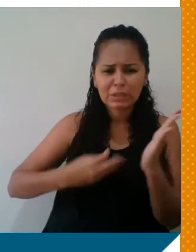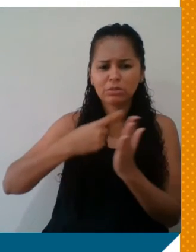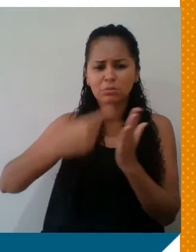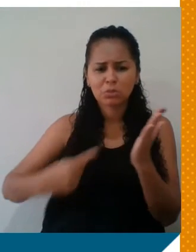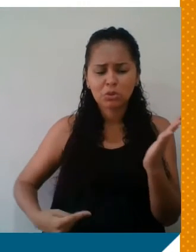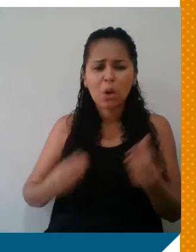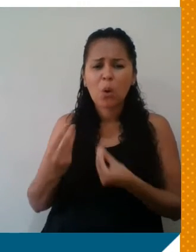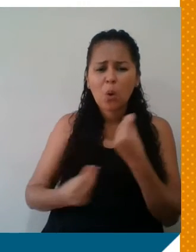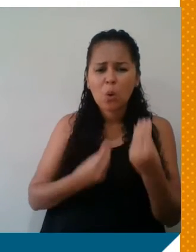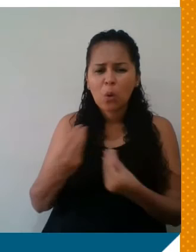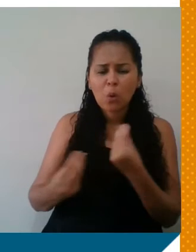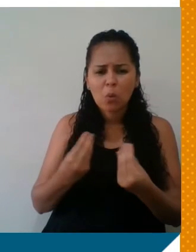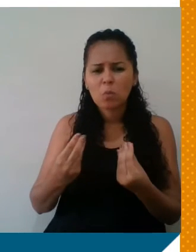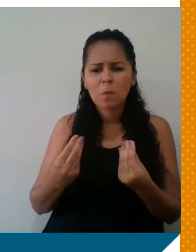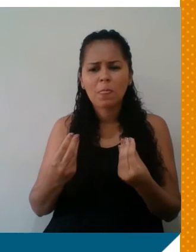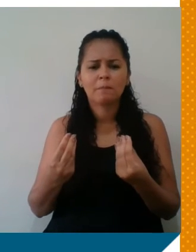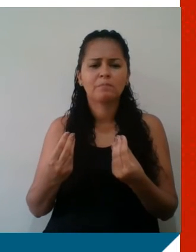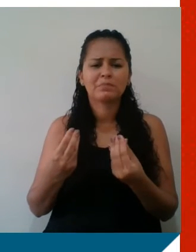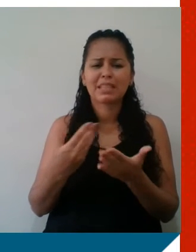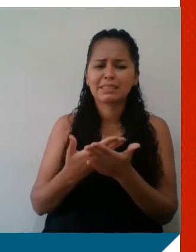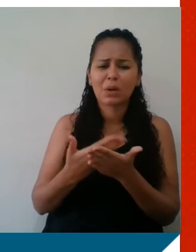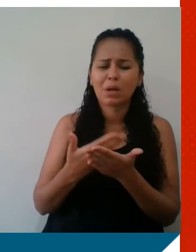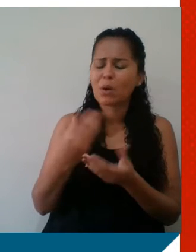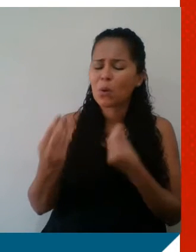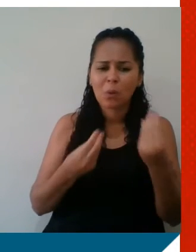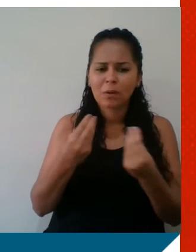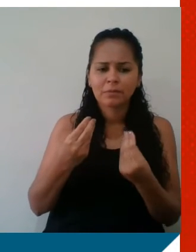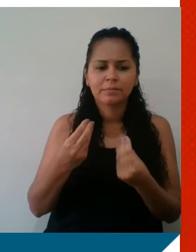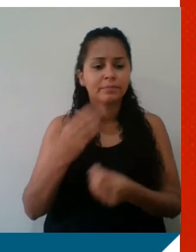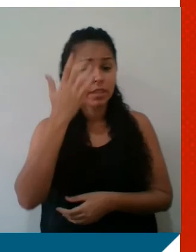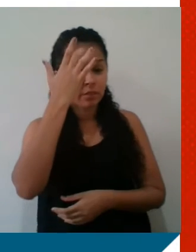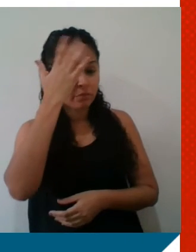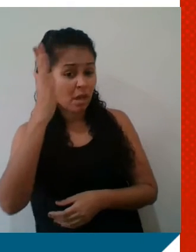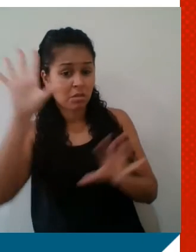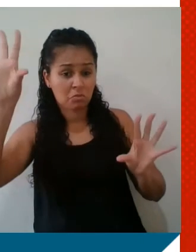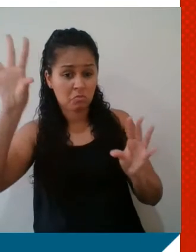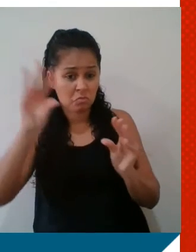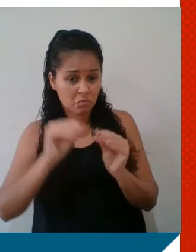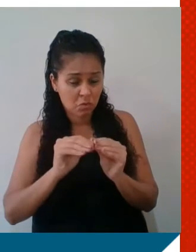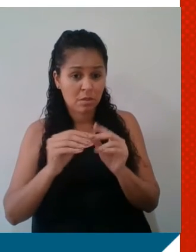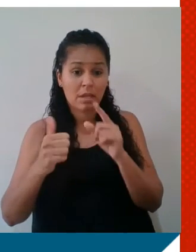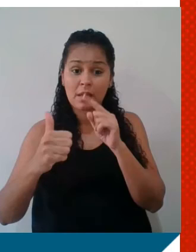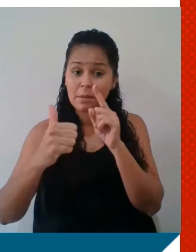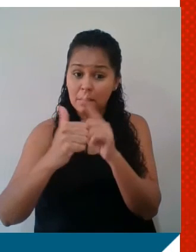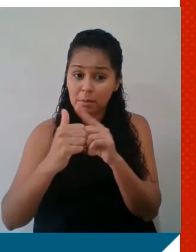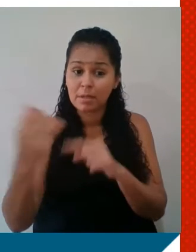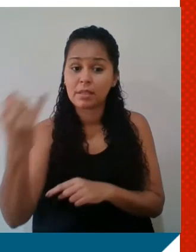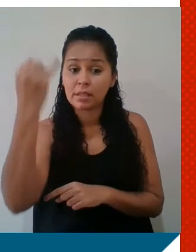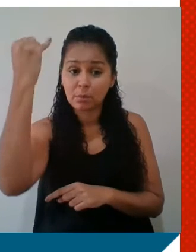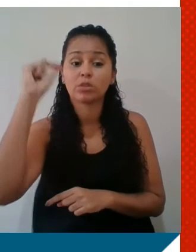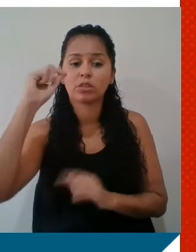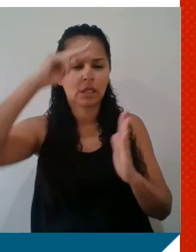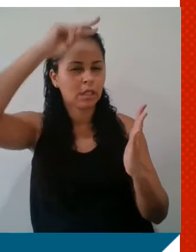e da apostila? Ou seja, ou das aulas aí. Bem, é bem tranquilo de fazer um resumo. Primeiro, é sempre importante